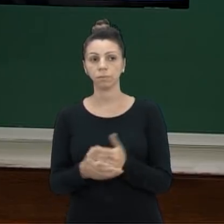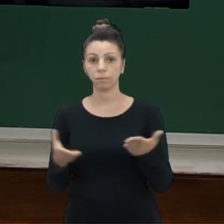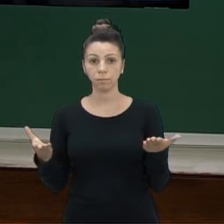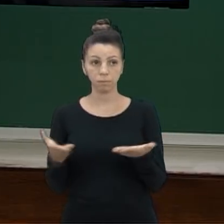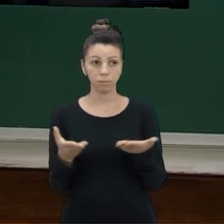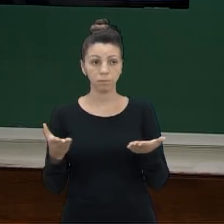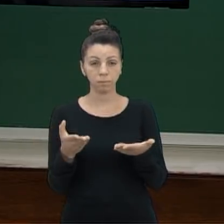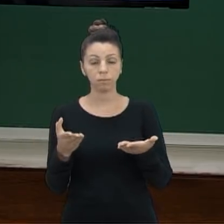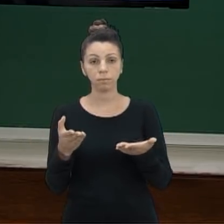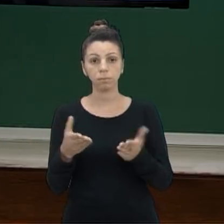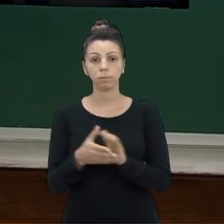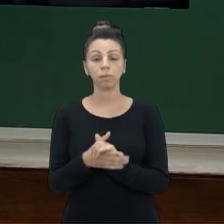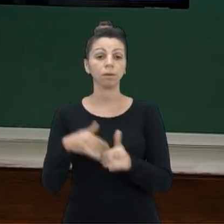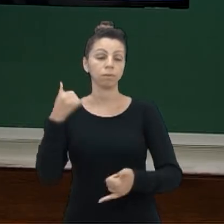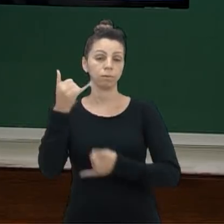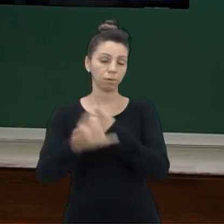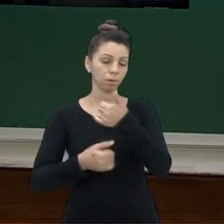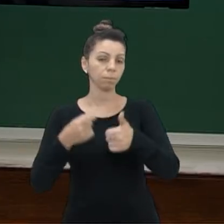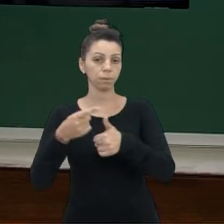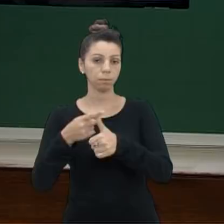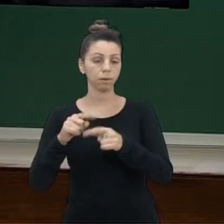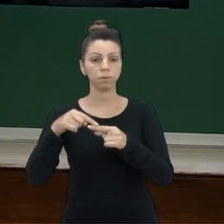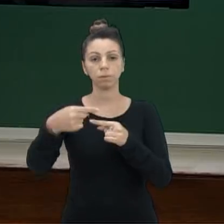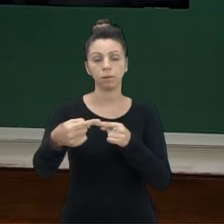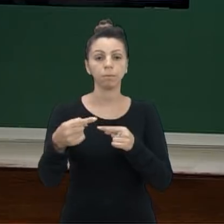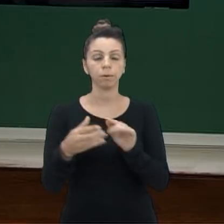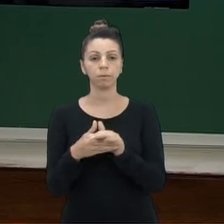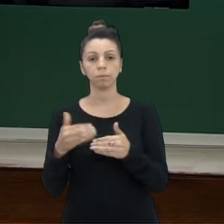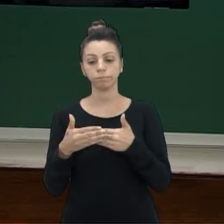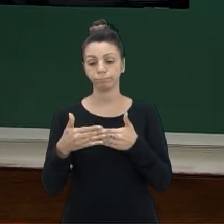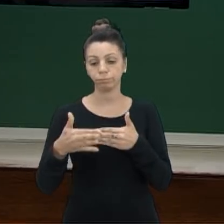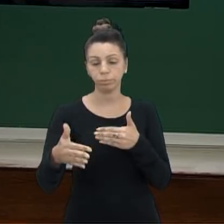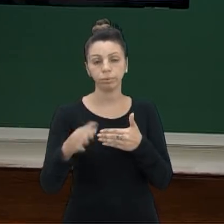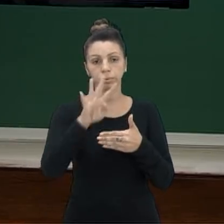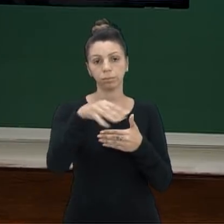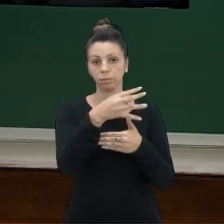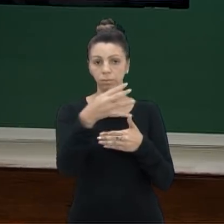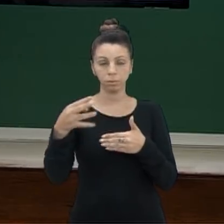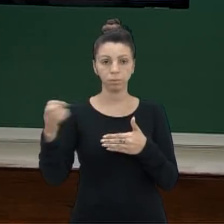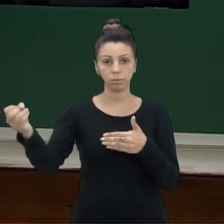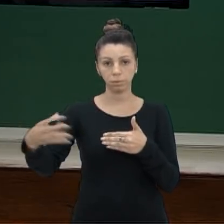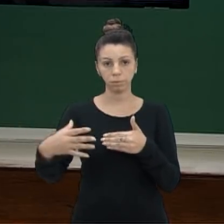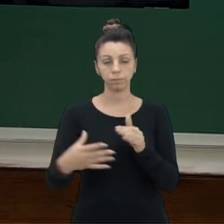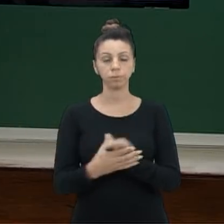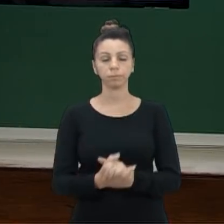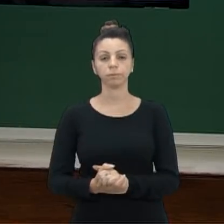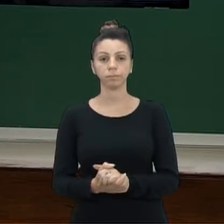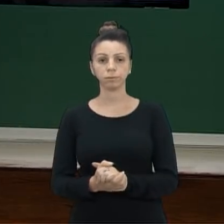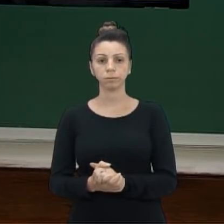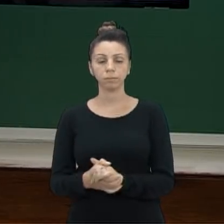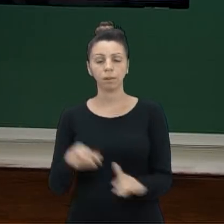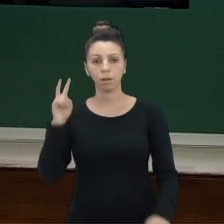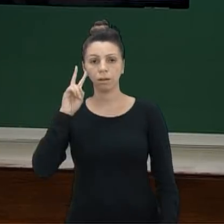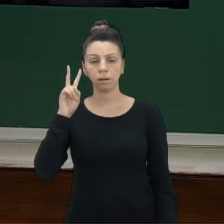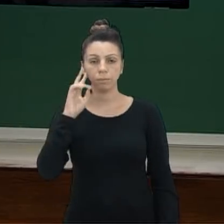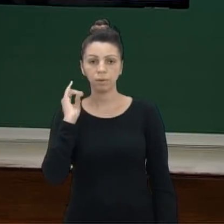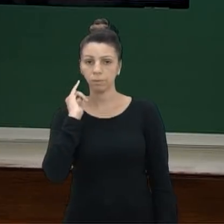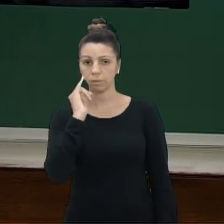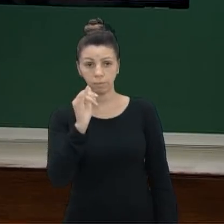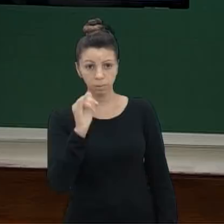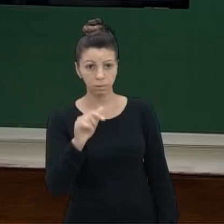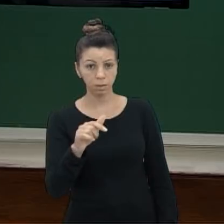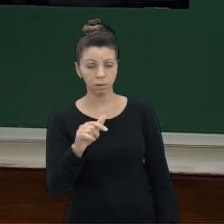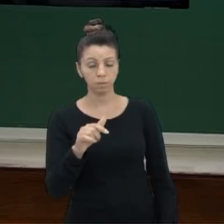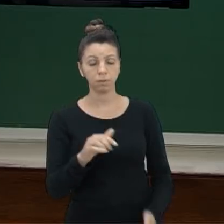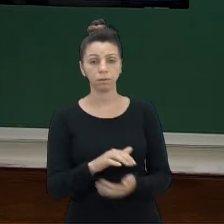Agora, a gente vai jogar um joguinho primeiro e depois eu vou apresentar a nova tabela para vocês. Então, lembra que eu avisei para vocês abaixarem o Matific na